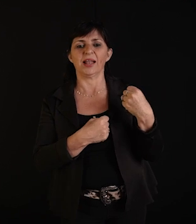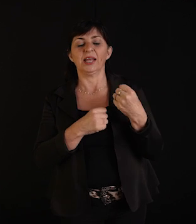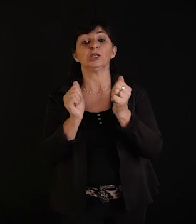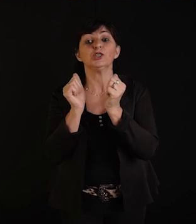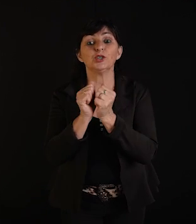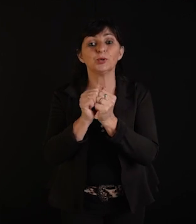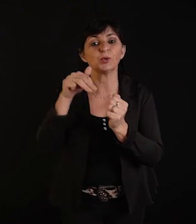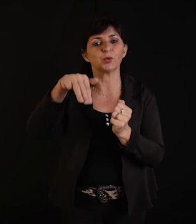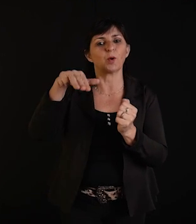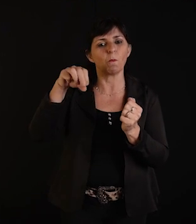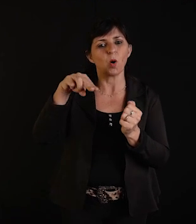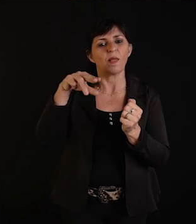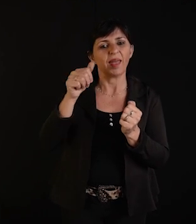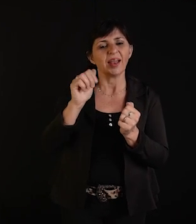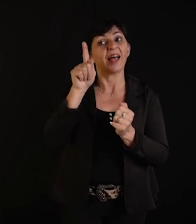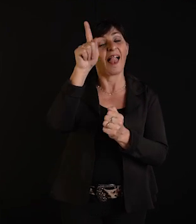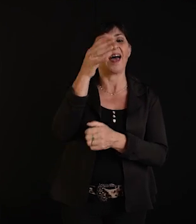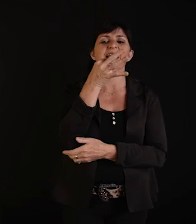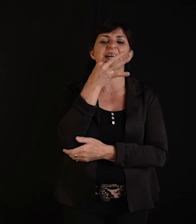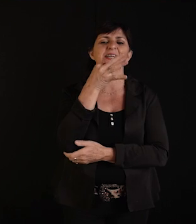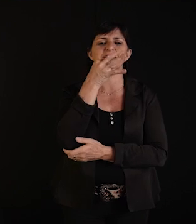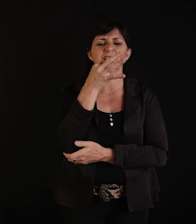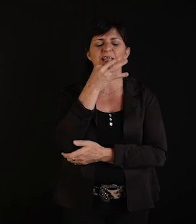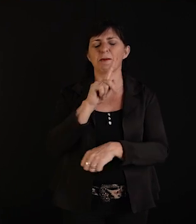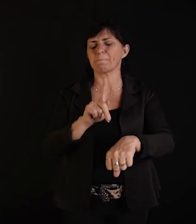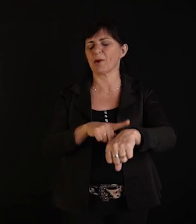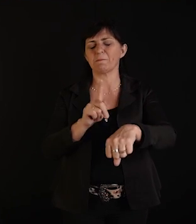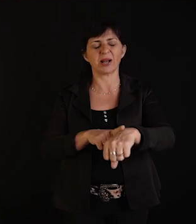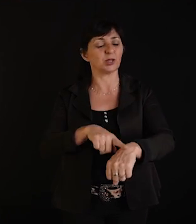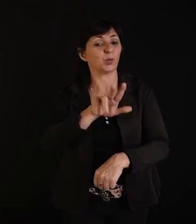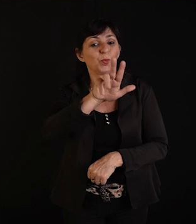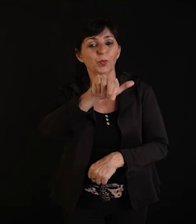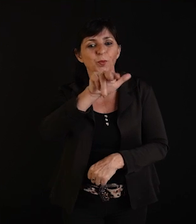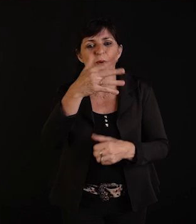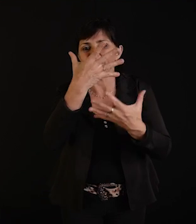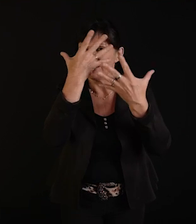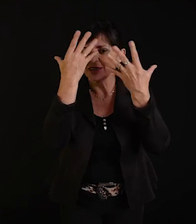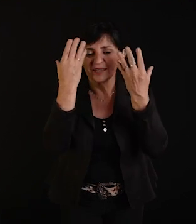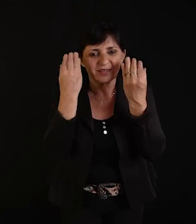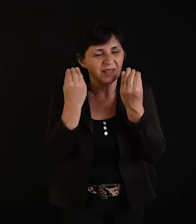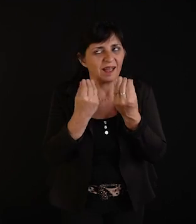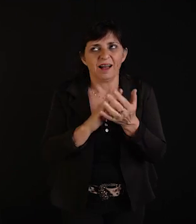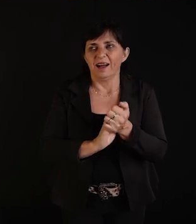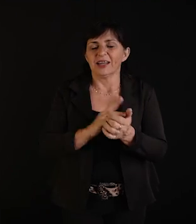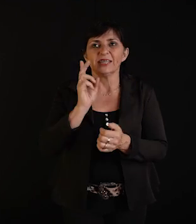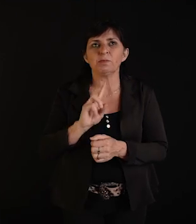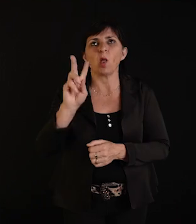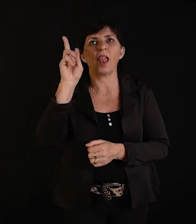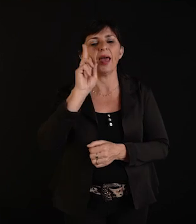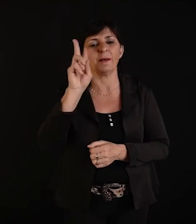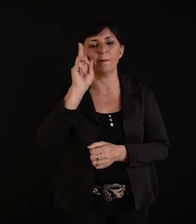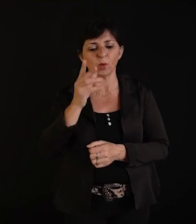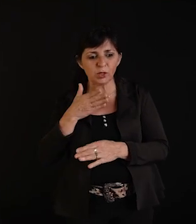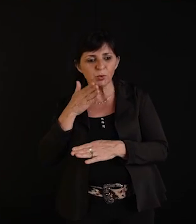com os Monarcas. Foi um momento inesquecível e até hoje ainda, toda vez que eu subo no palco com